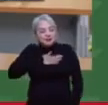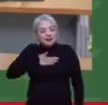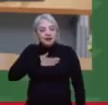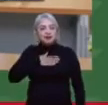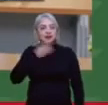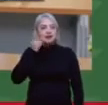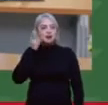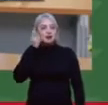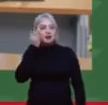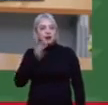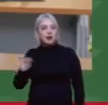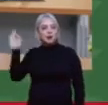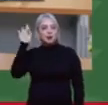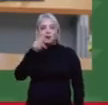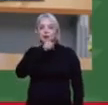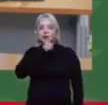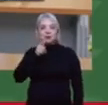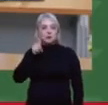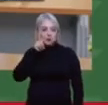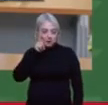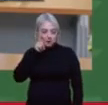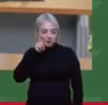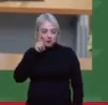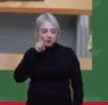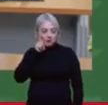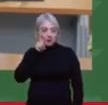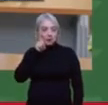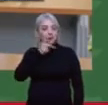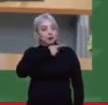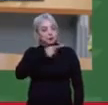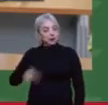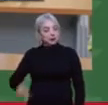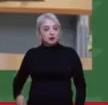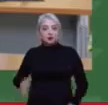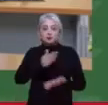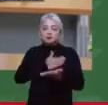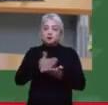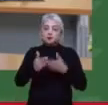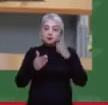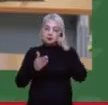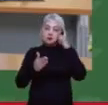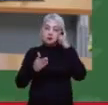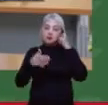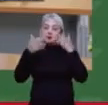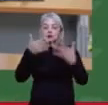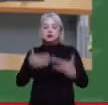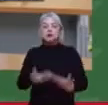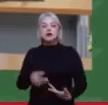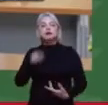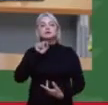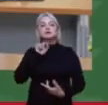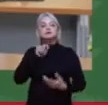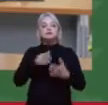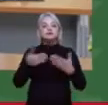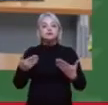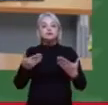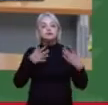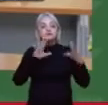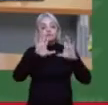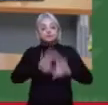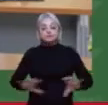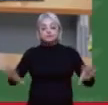deputada Gleisi Hoffmann, pelo Paraná, deputada federal, nossa presidenta, vai iniciar essa rodada para falar exatamente desse momento da